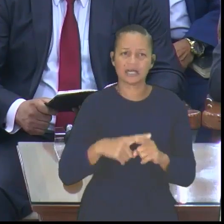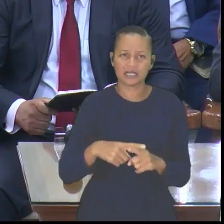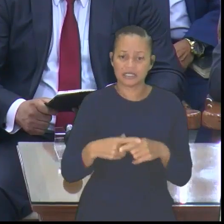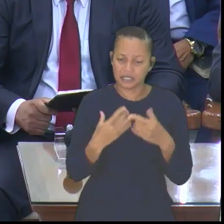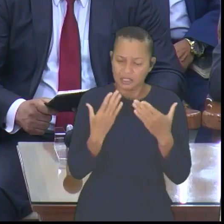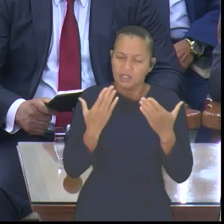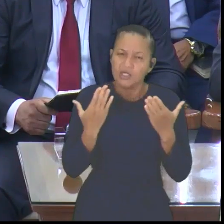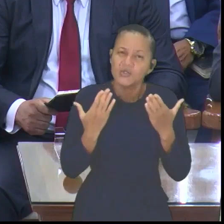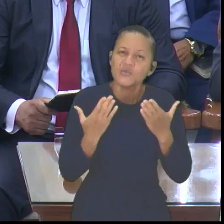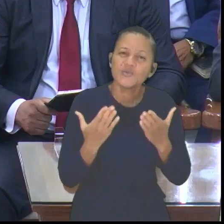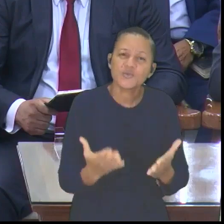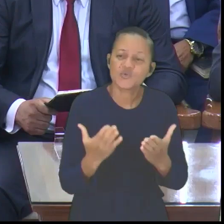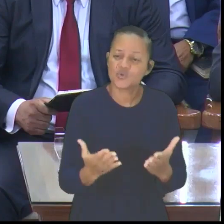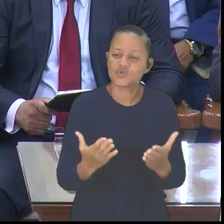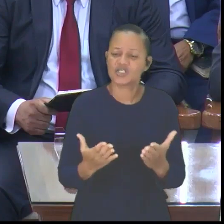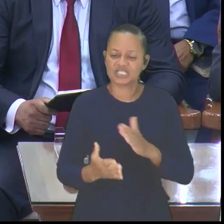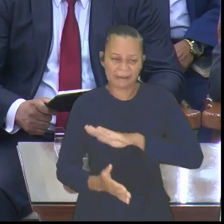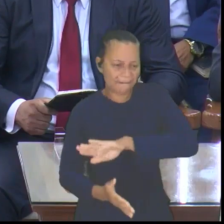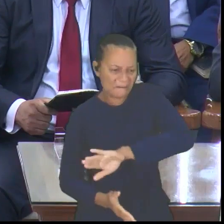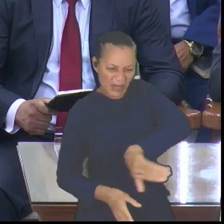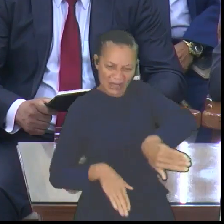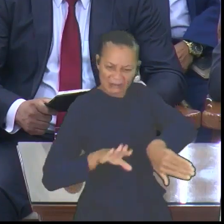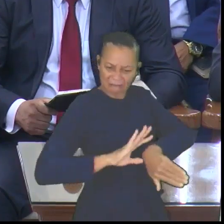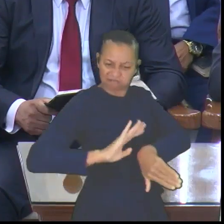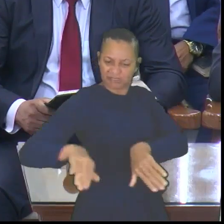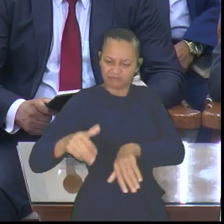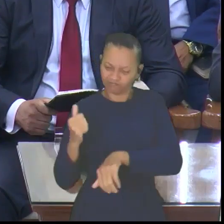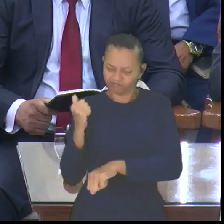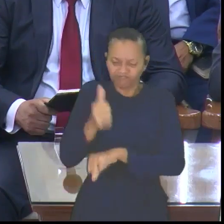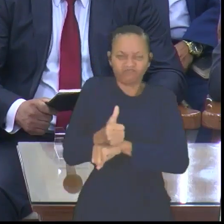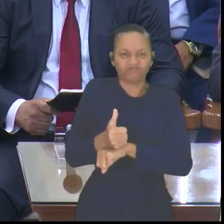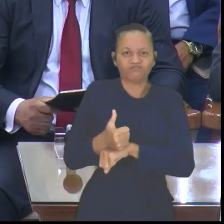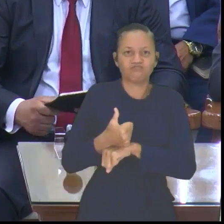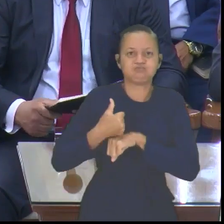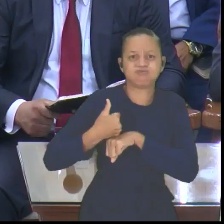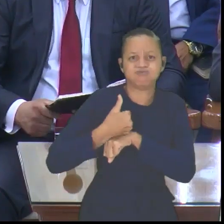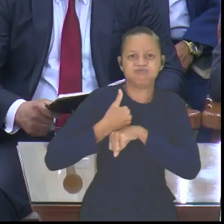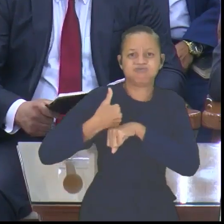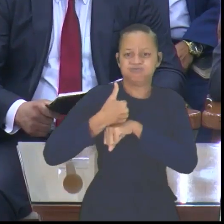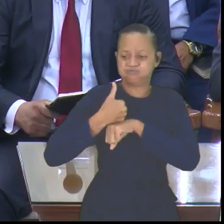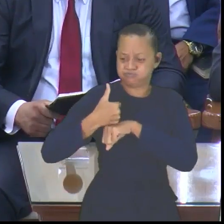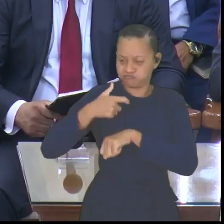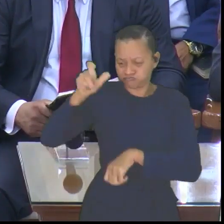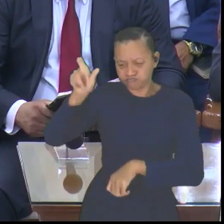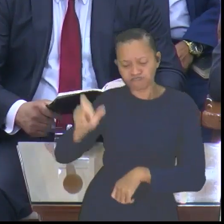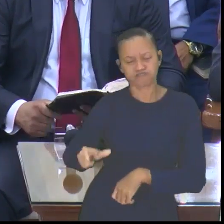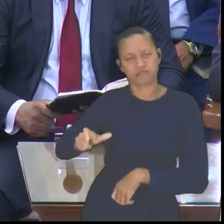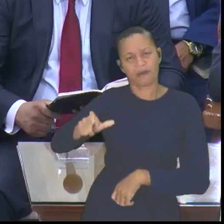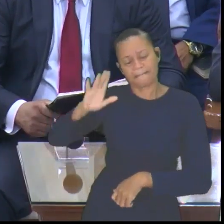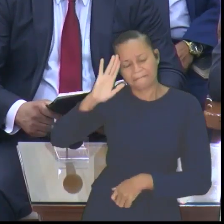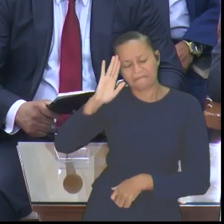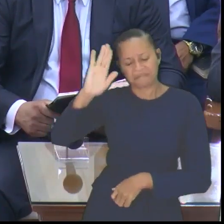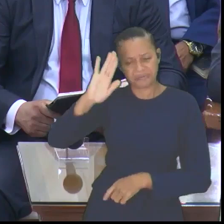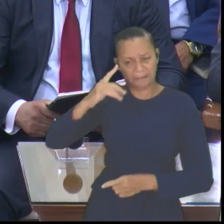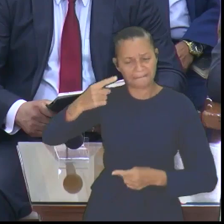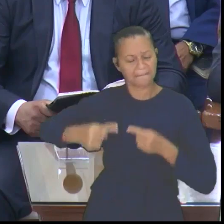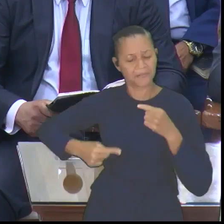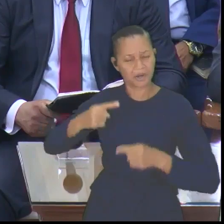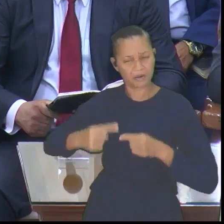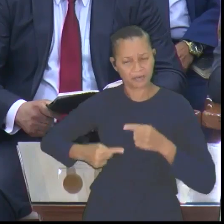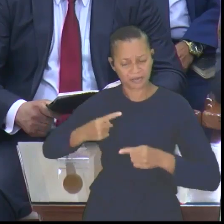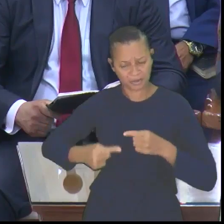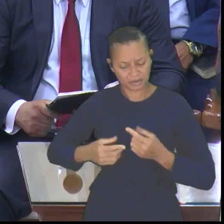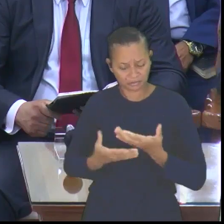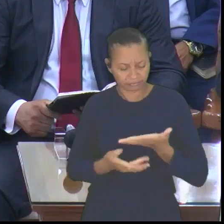consolidar o seu poder político. Na narrativa do texto, nós vamos perceber